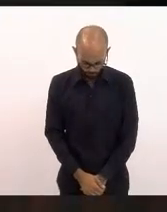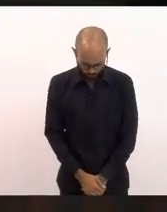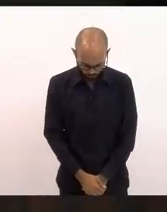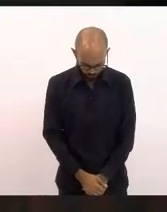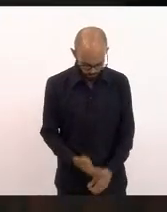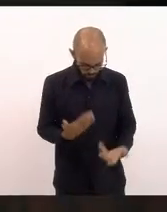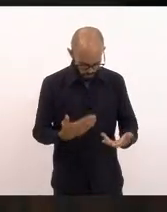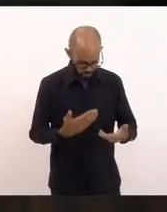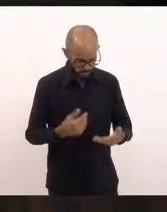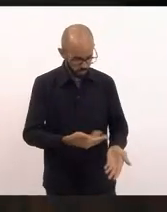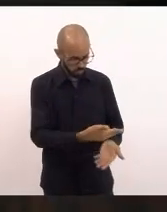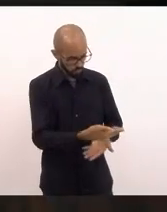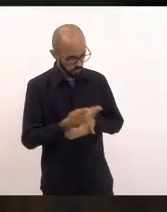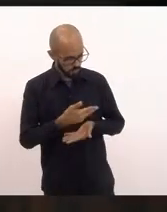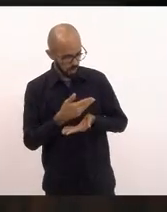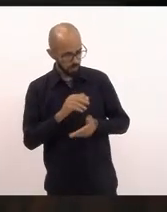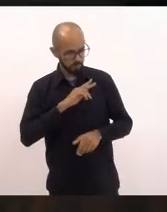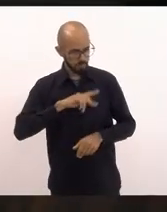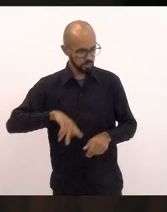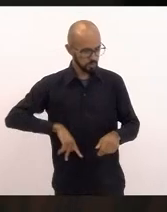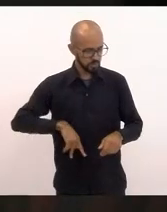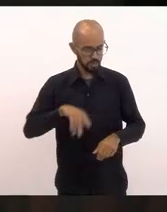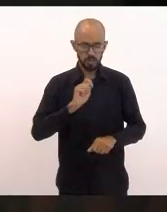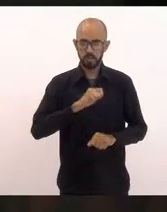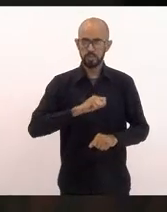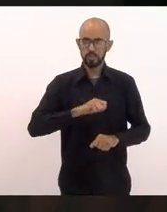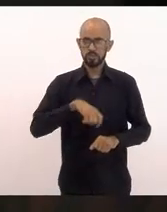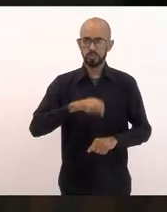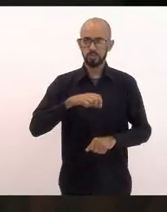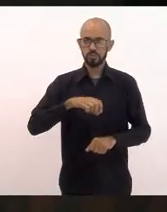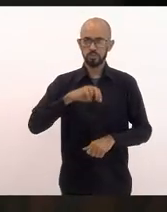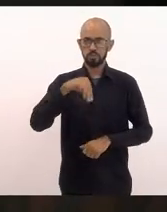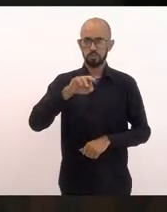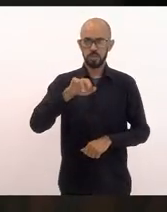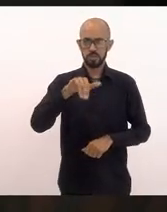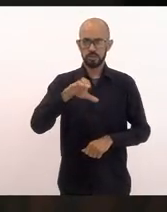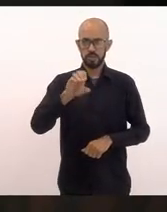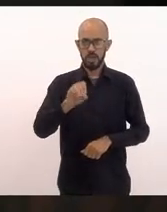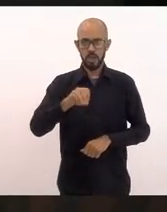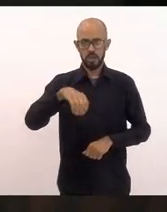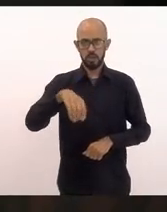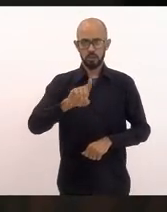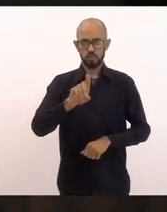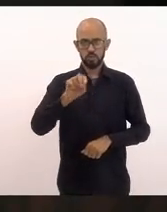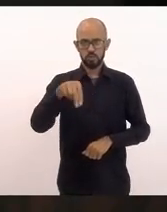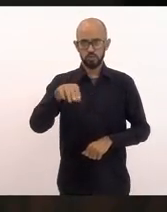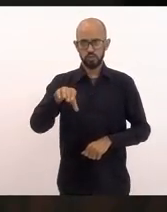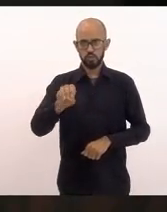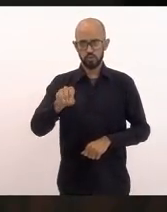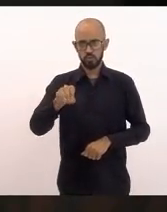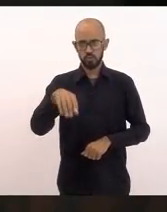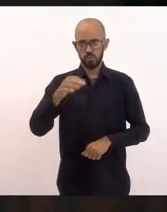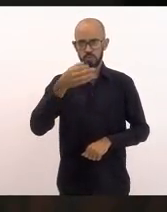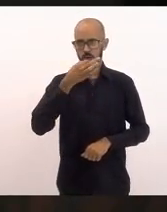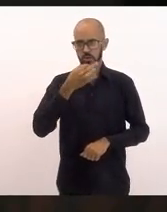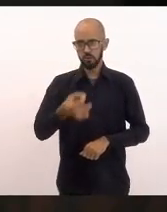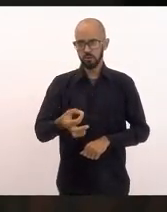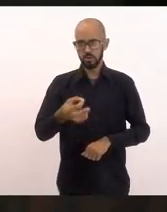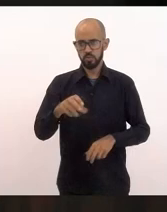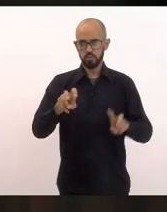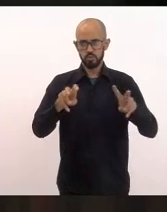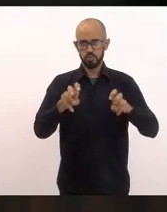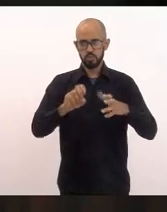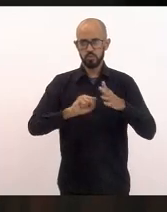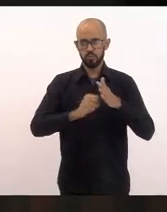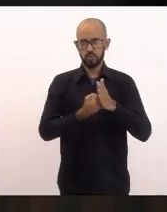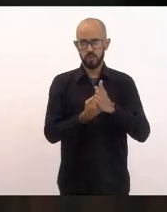chamar o presidente da Comissão de Emendas Constitucionais e Vetos, deputado Marcelo Dino, para emitir parecer sobre o veto.